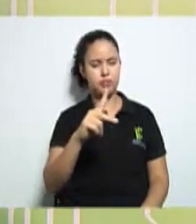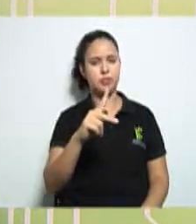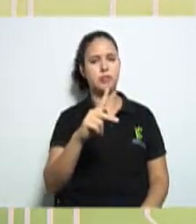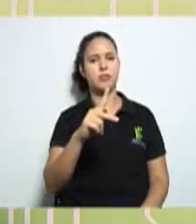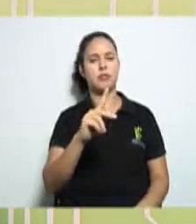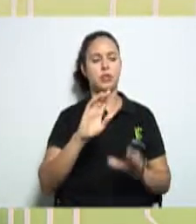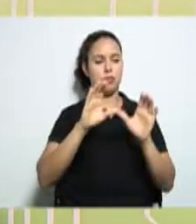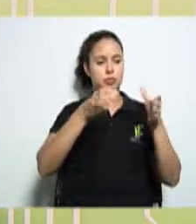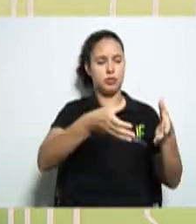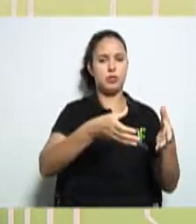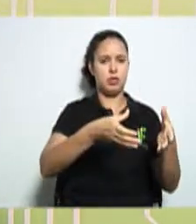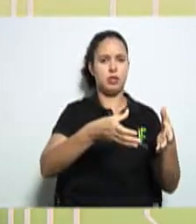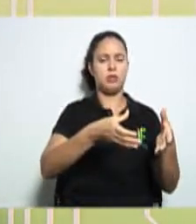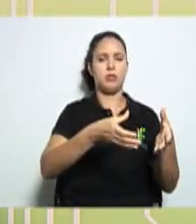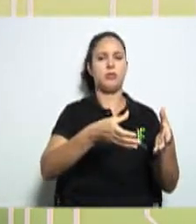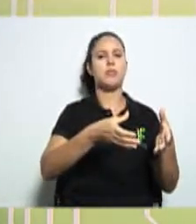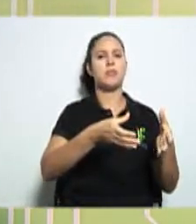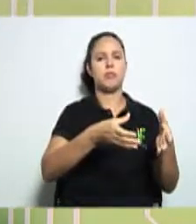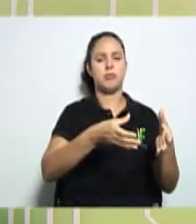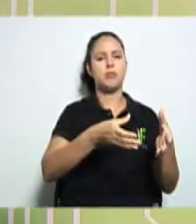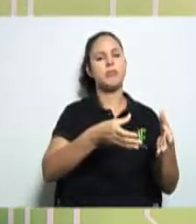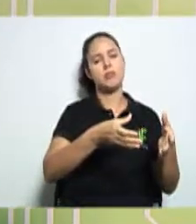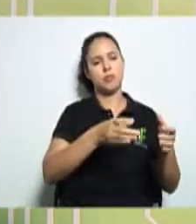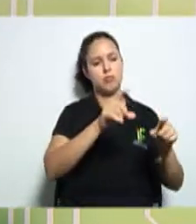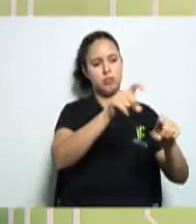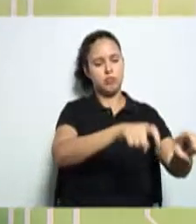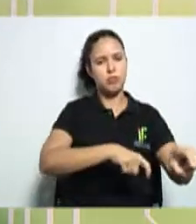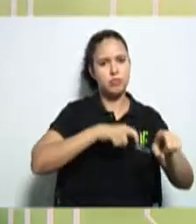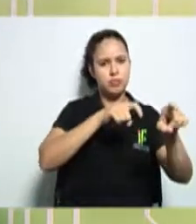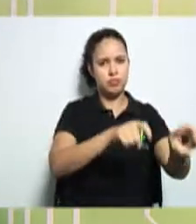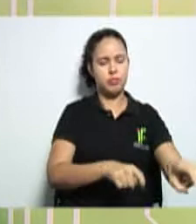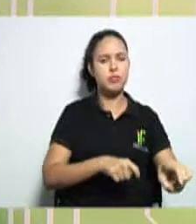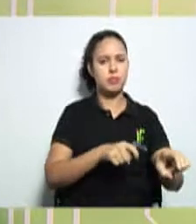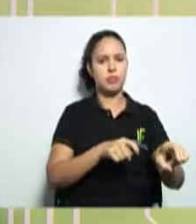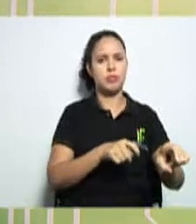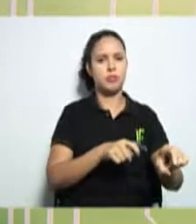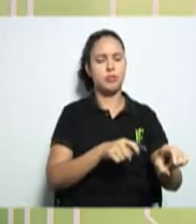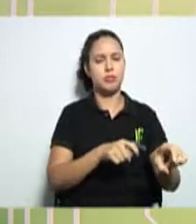trabalhar com a piscicultura, por exemplo. Ela vai